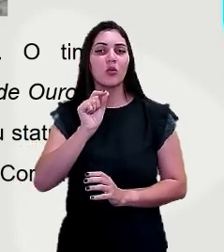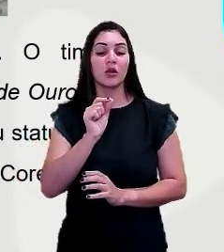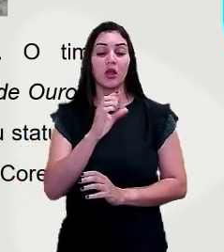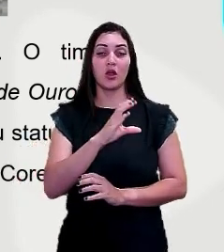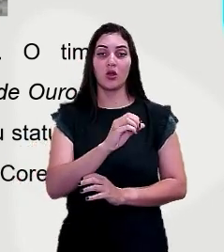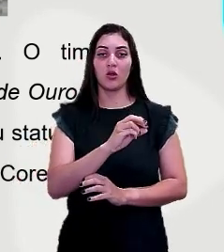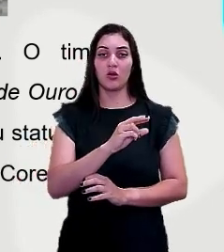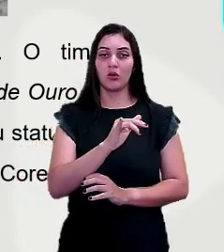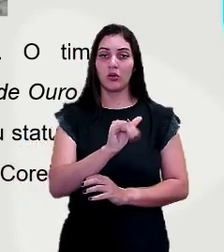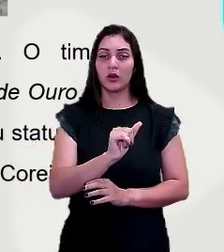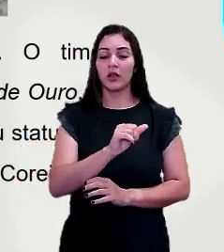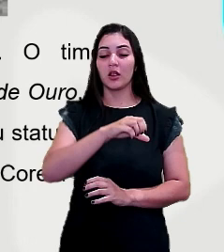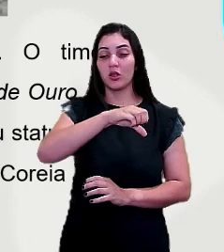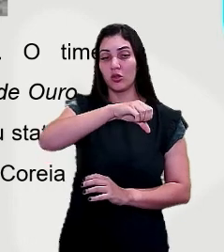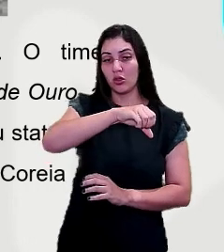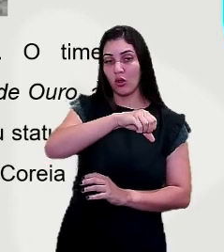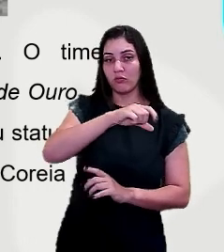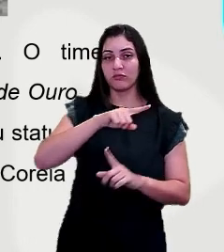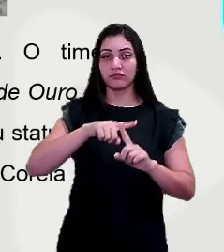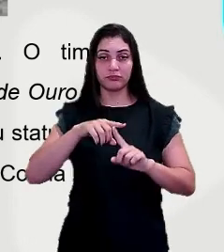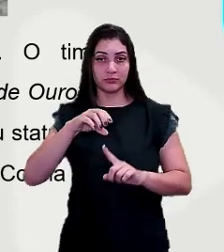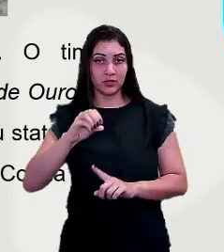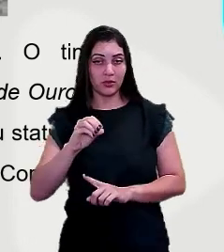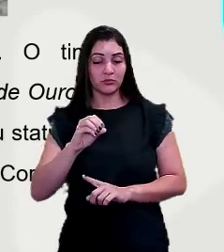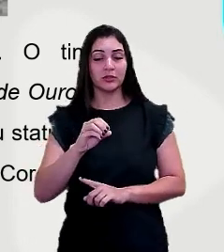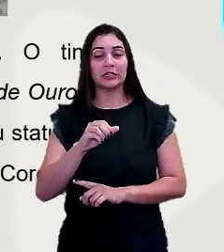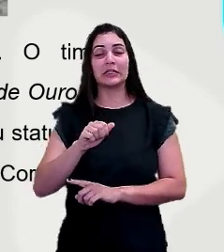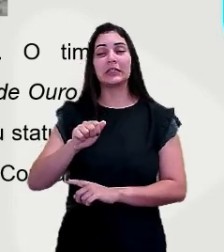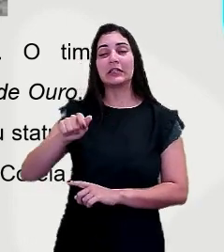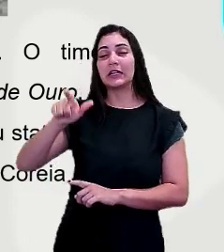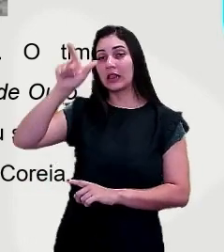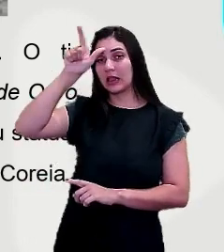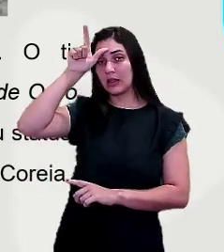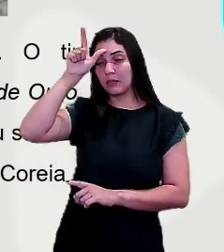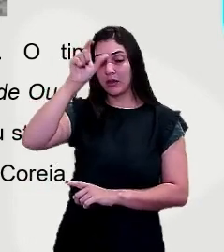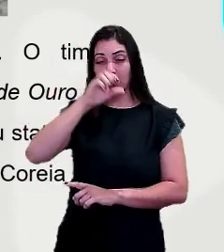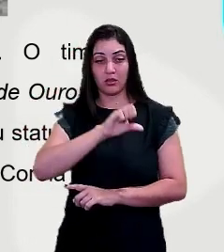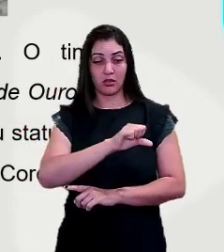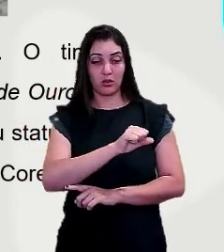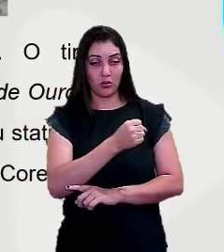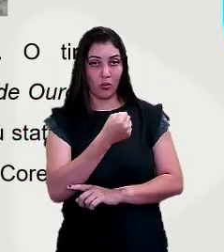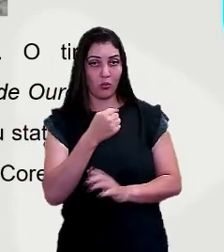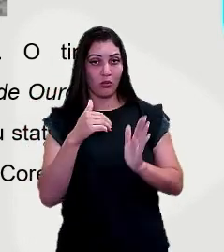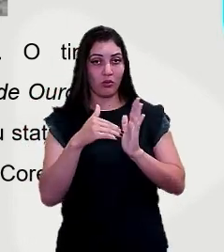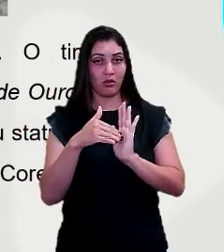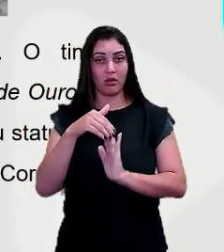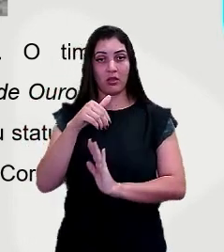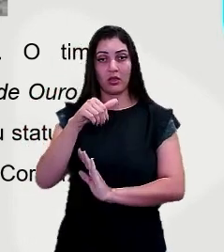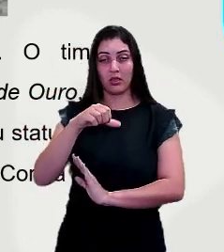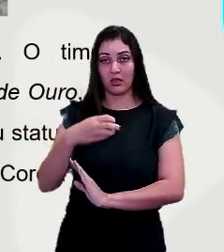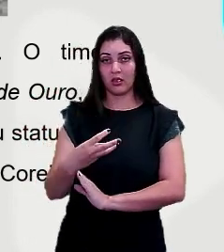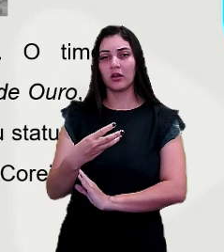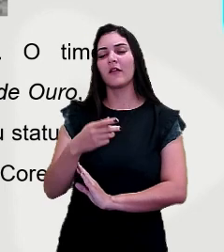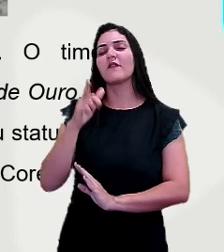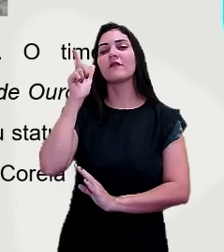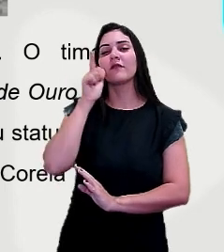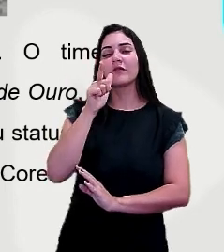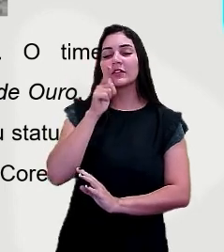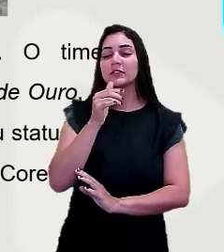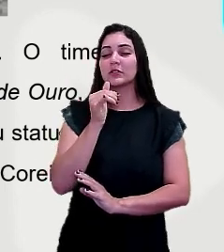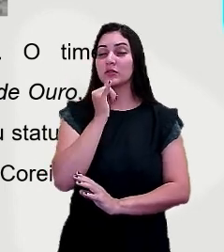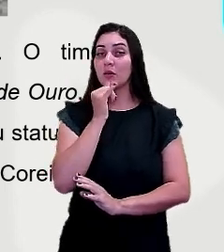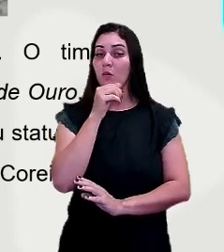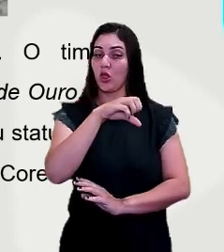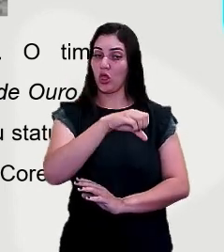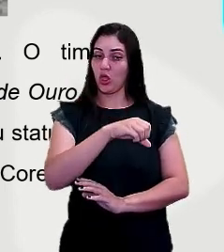a Alemanha Ocidental de 8-3. Então veja como esse placar estava, né? Ele estava venceu de um jogo por 9